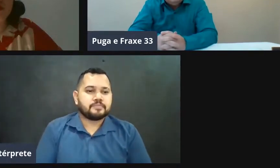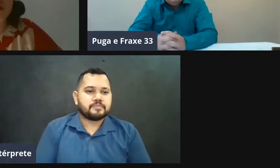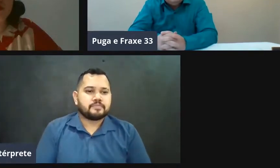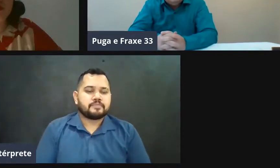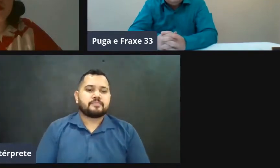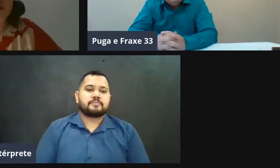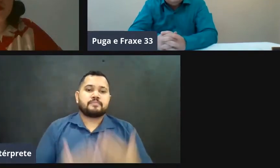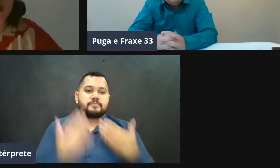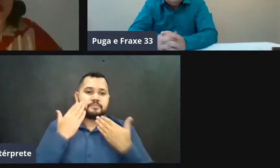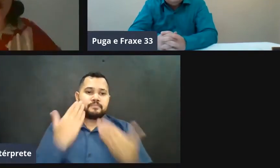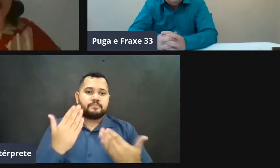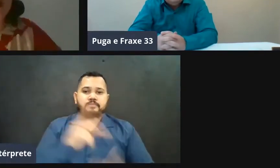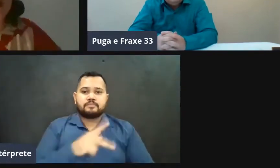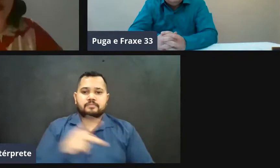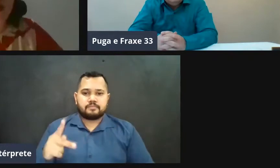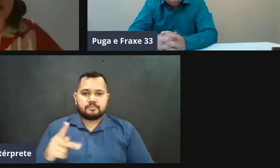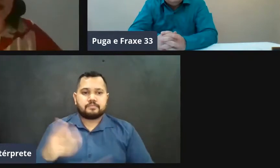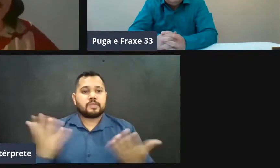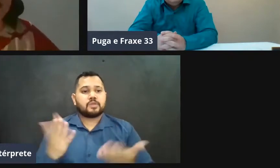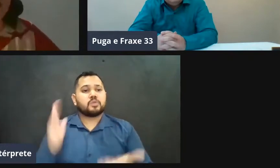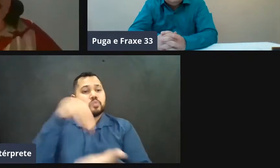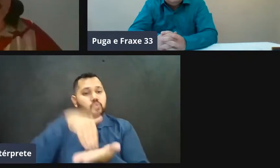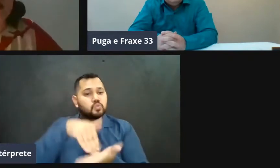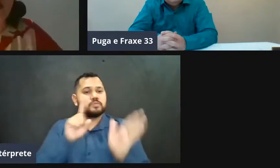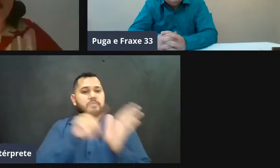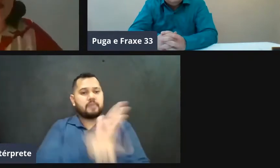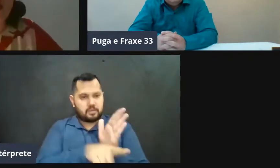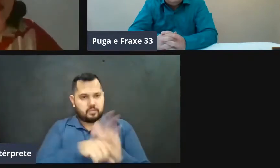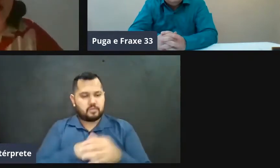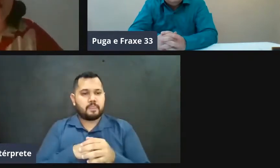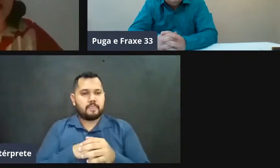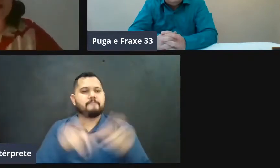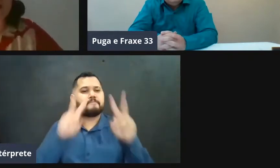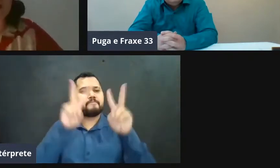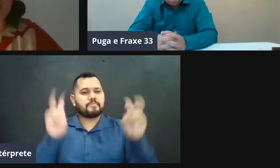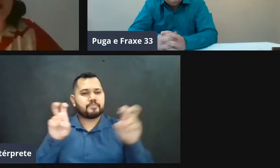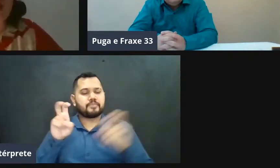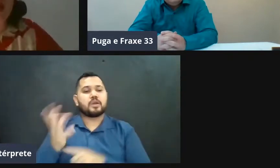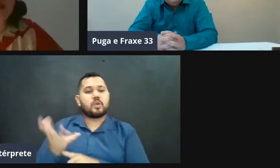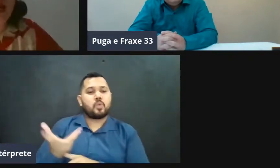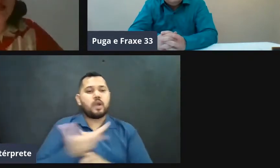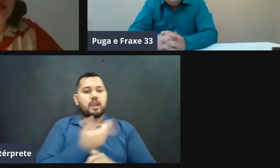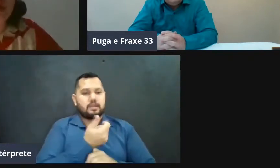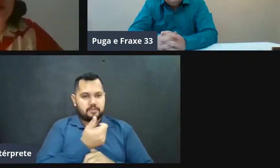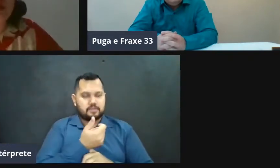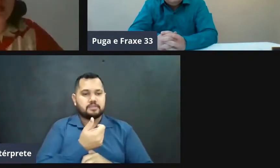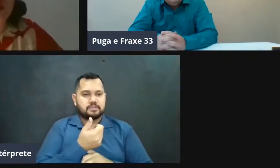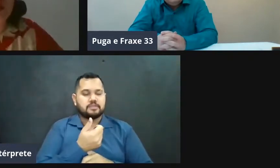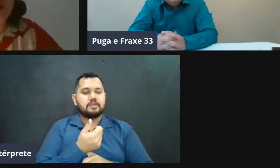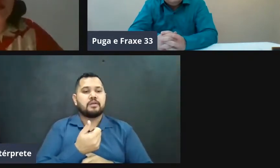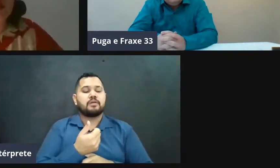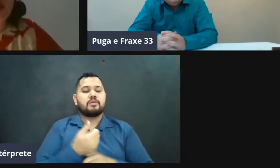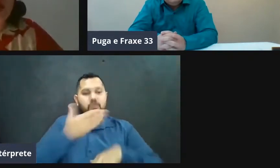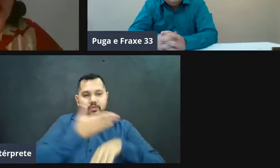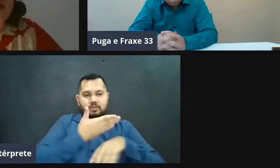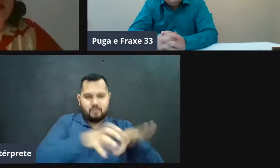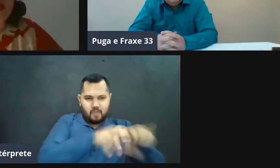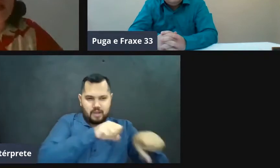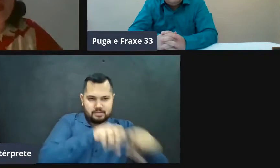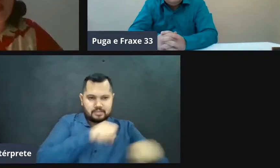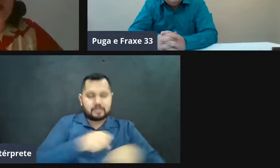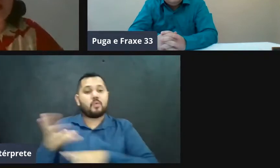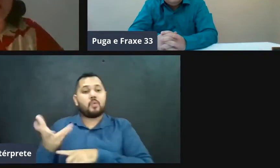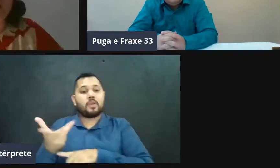Obrigada, professor. Agora, a última pergunta tem como tema qualificação e qualidade de vida dos servidores. Quais